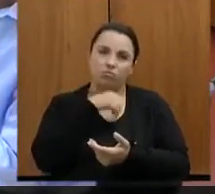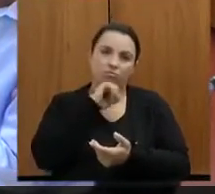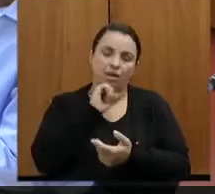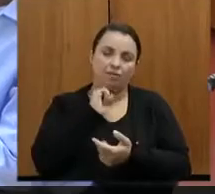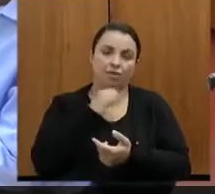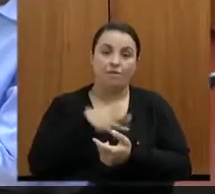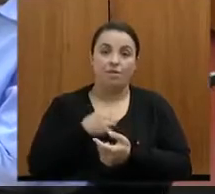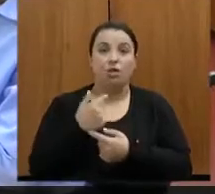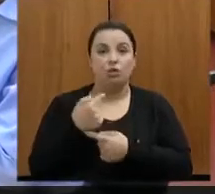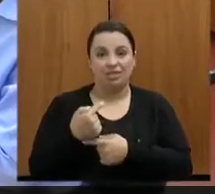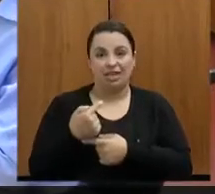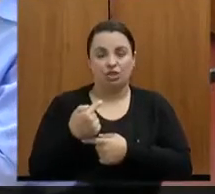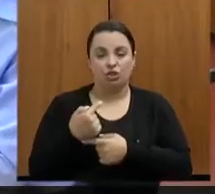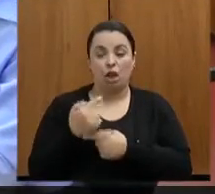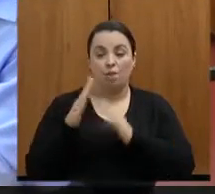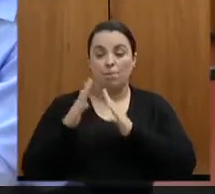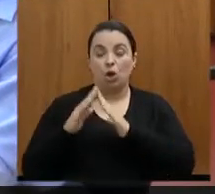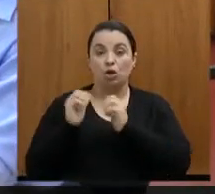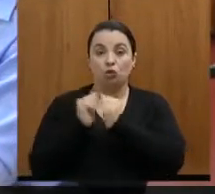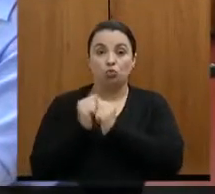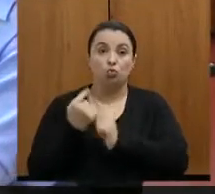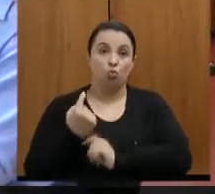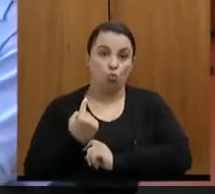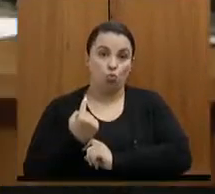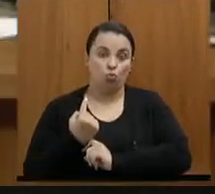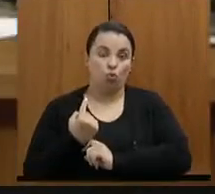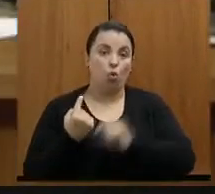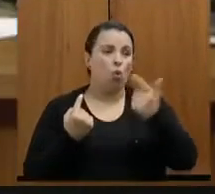um, por exemplo, e esse pai veio a falecer.